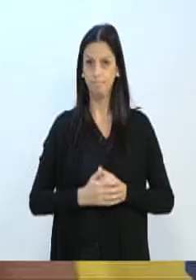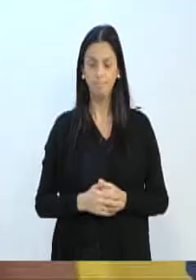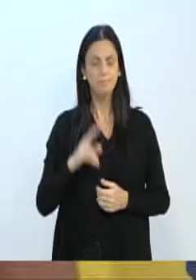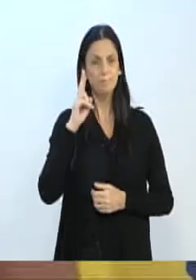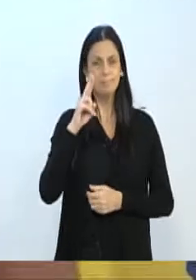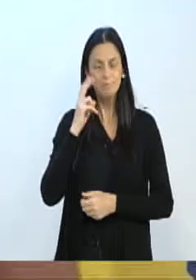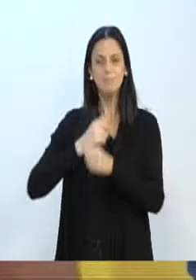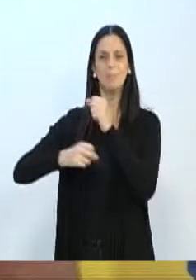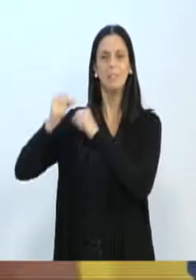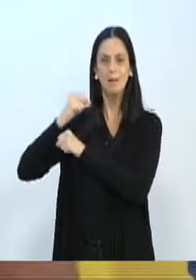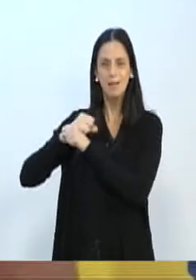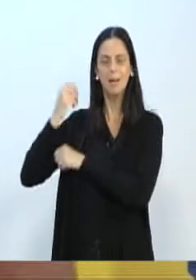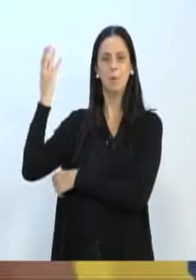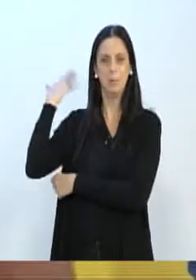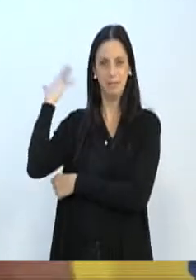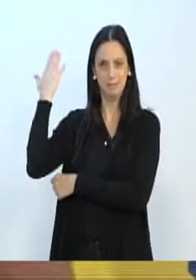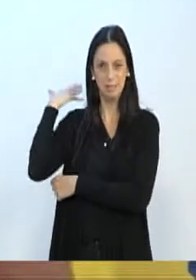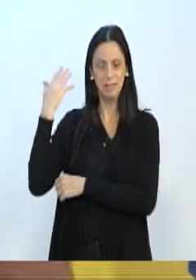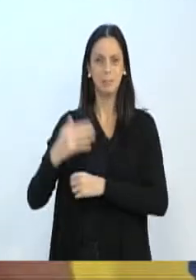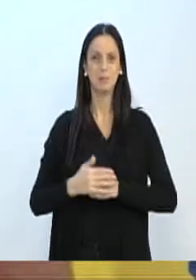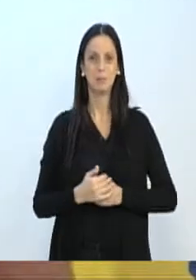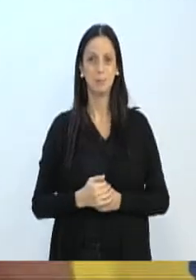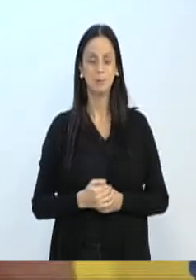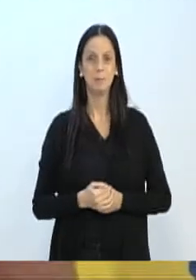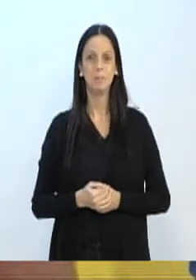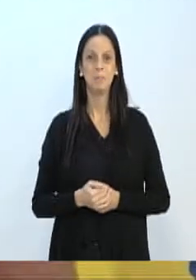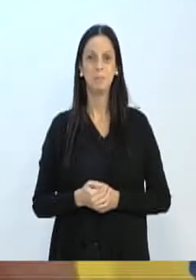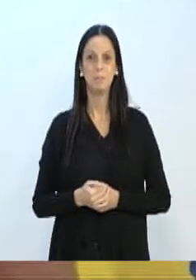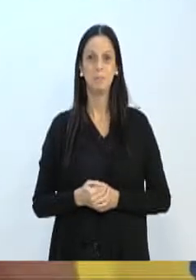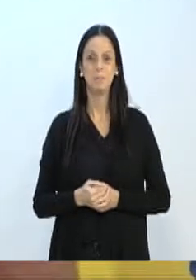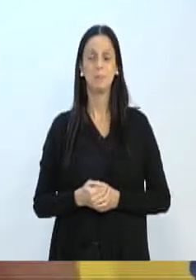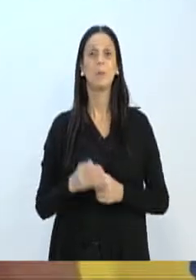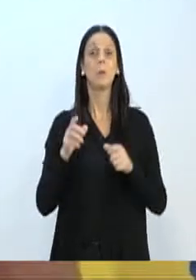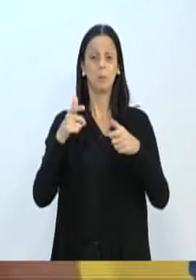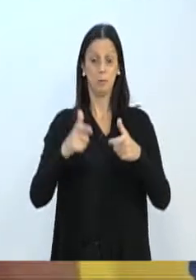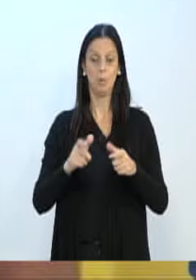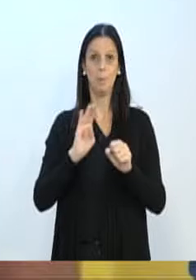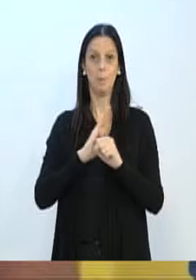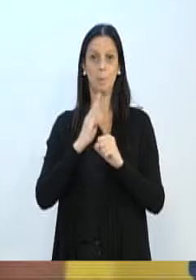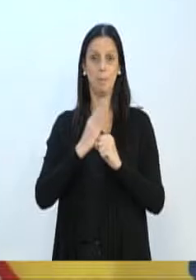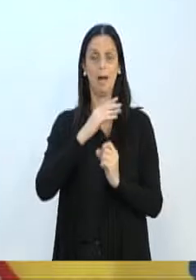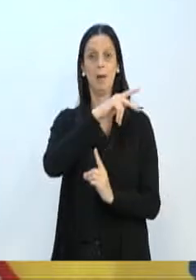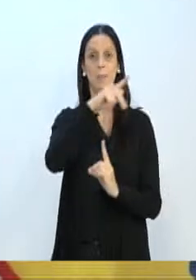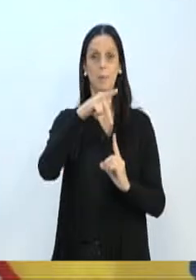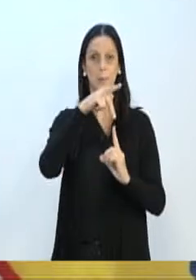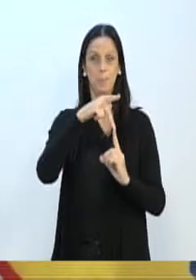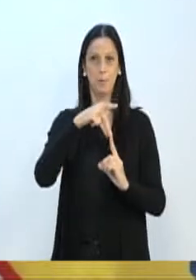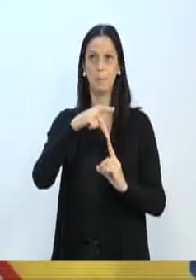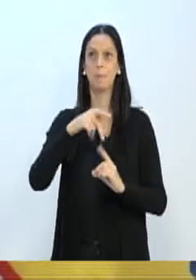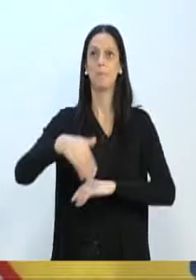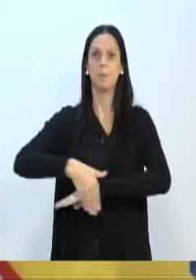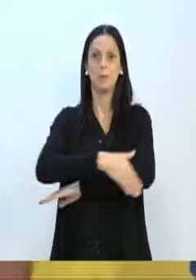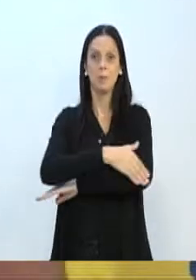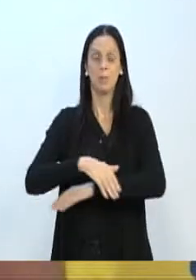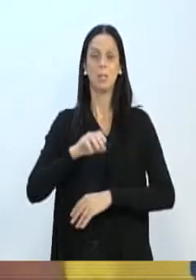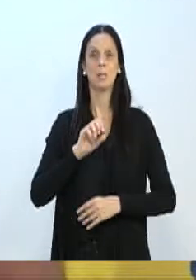anos atrás, aqui na Ponta Aguda, precisamente na rua Silvano de Cândido,